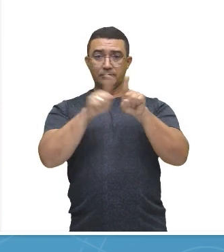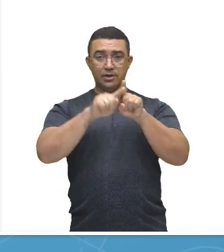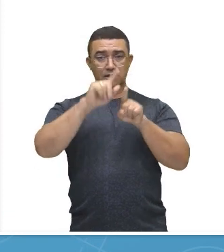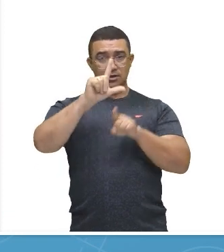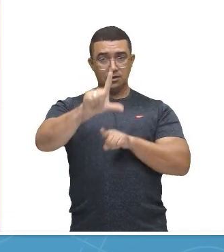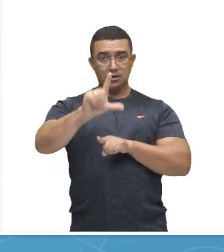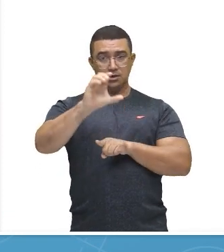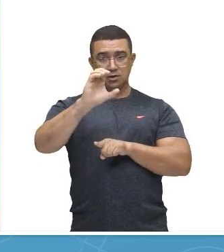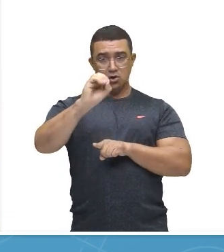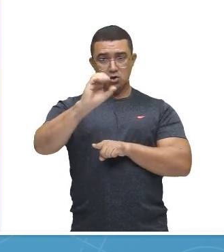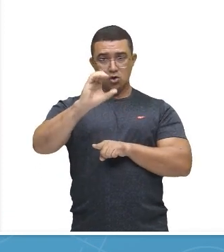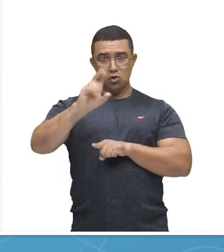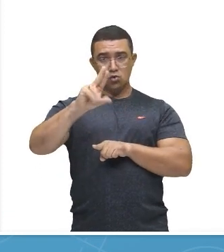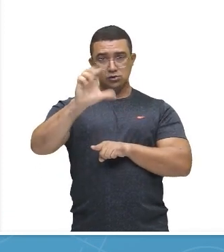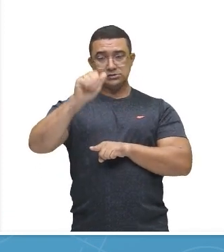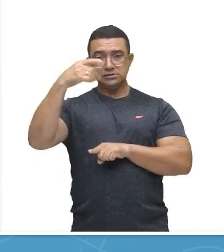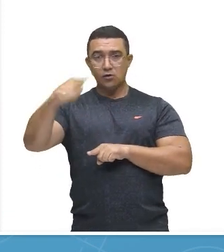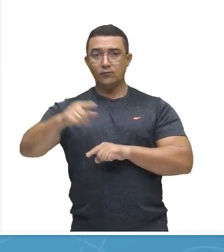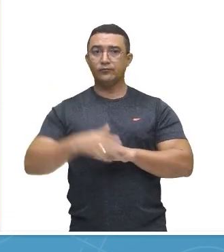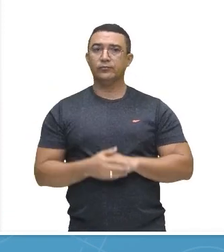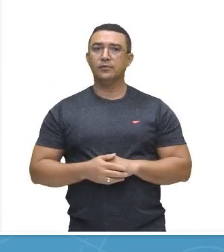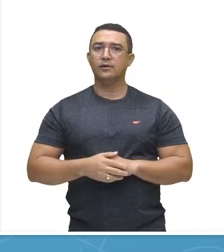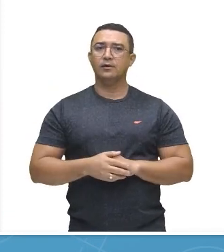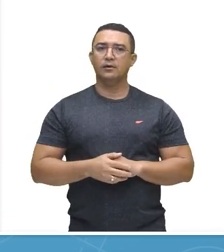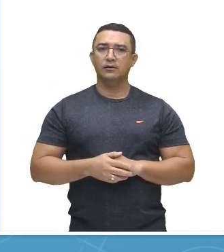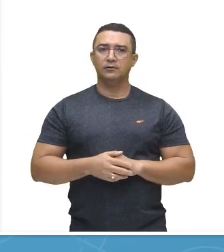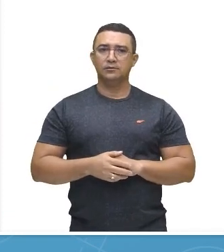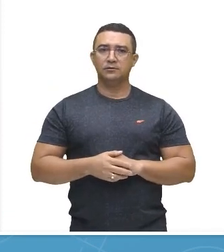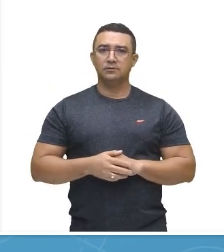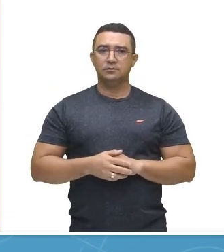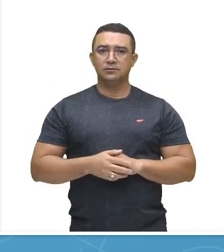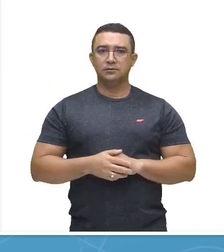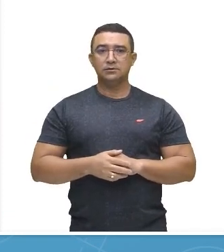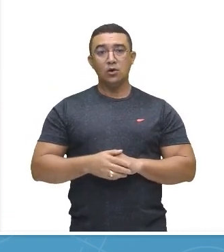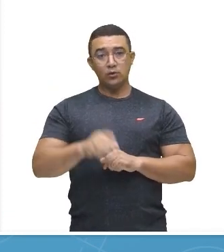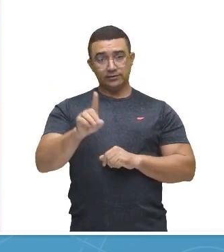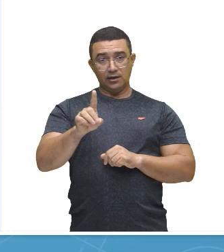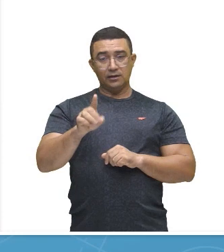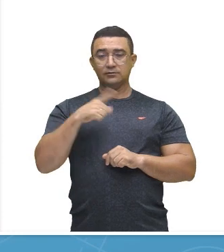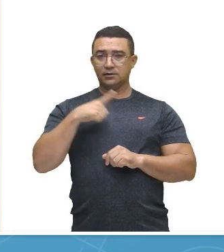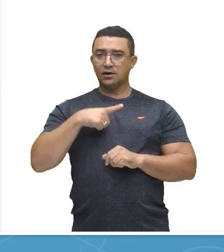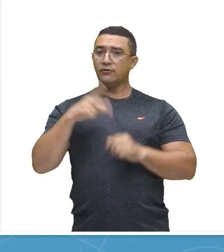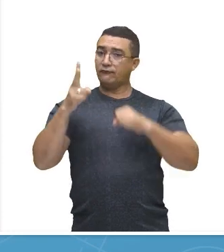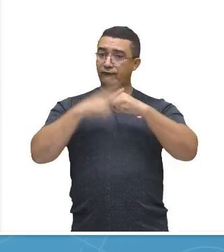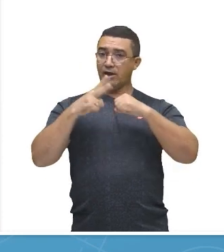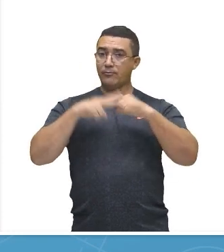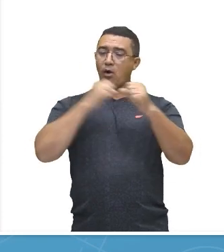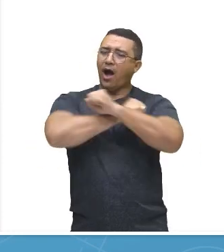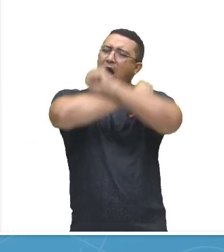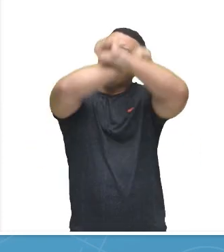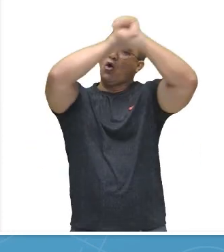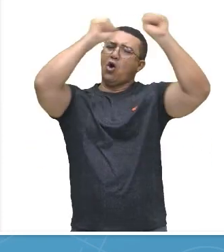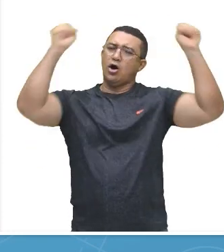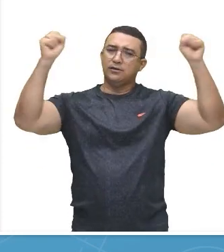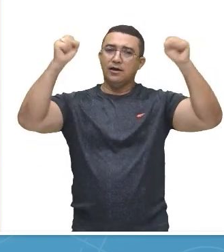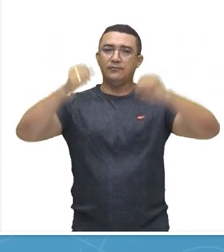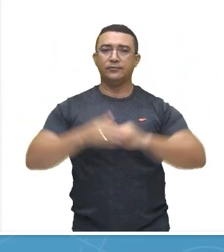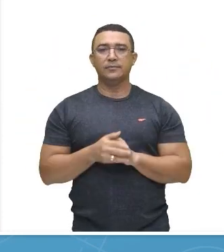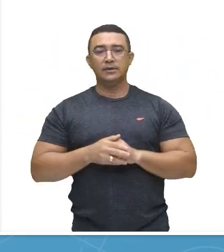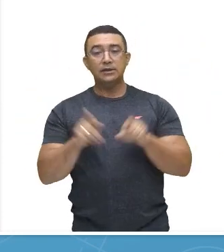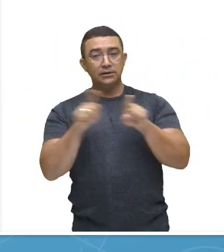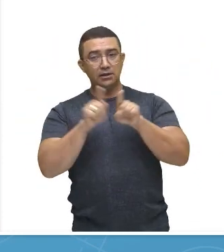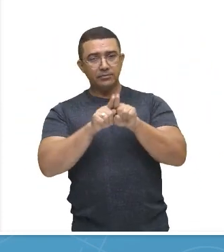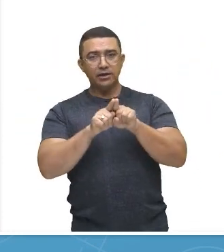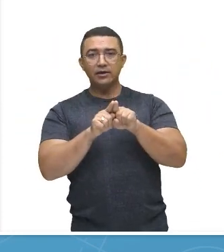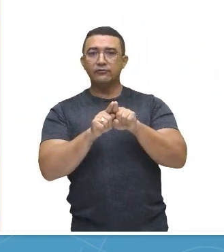A letra D, nós temos o primeiro verbo, acordou, o segundo verbo, trovejava. Então, não pode ser período